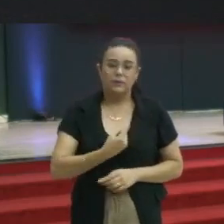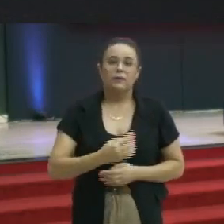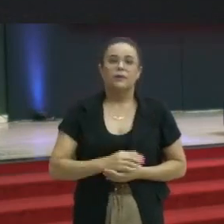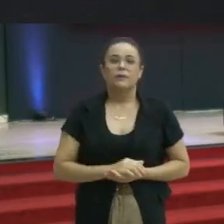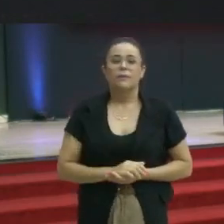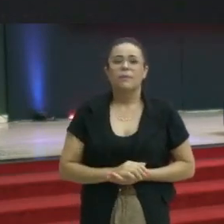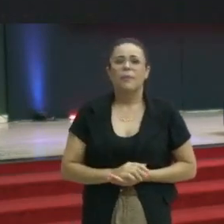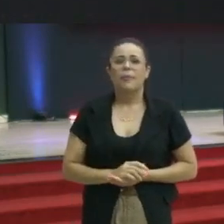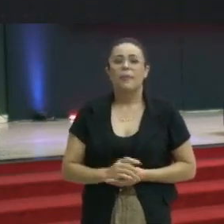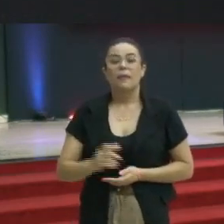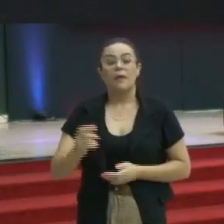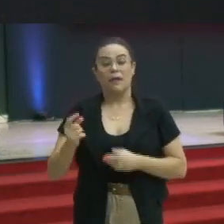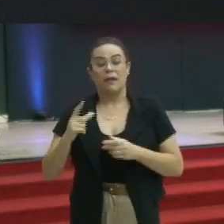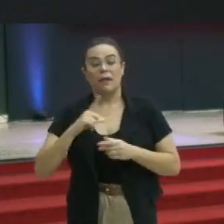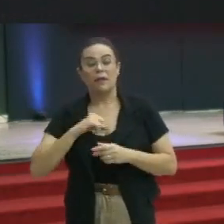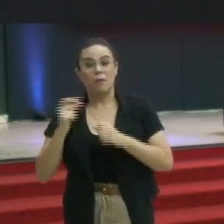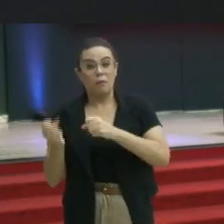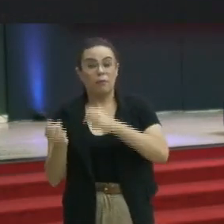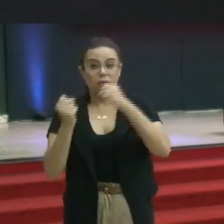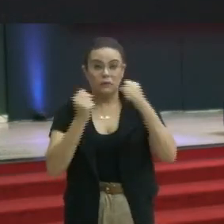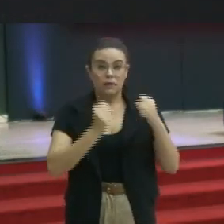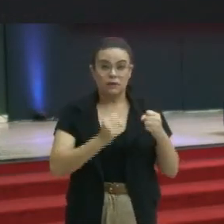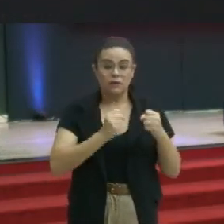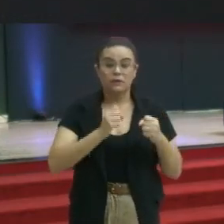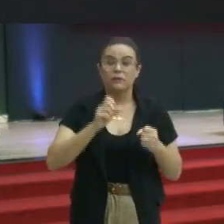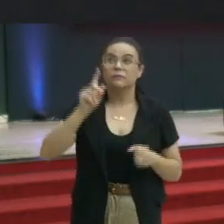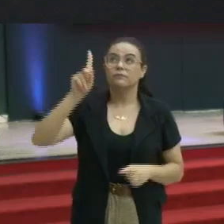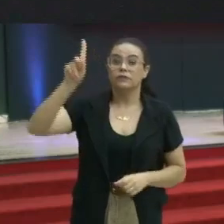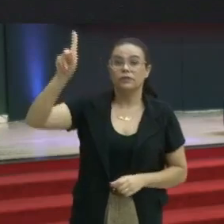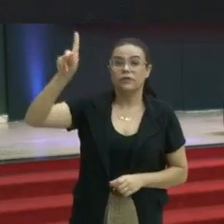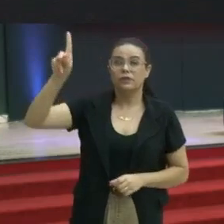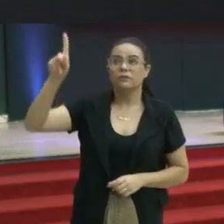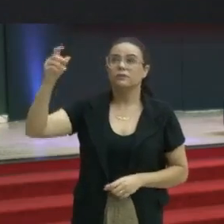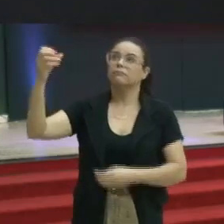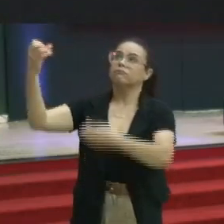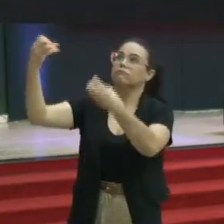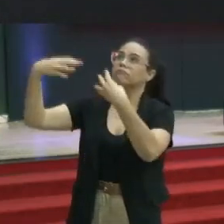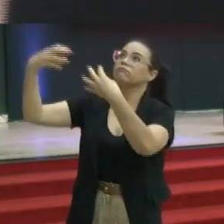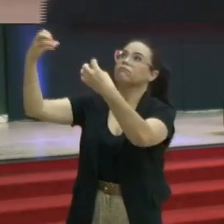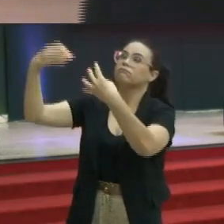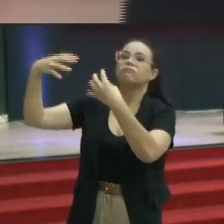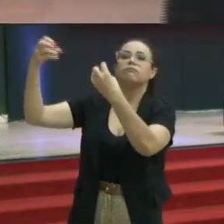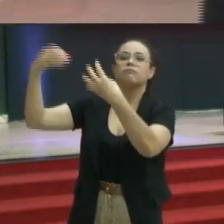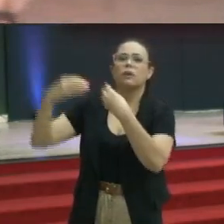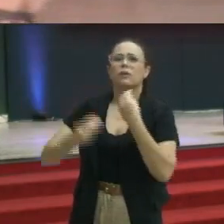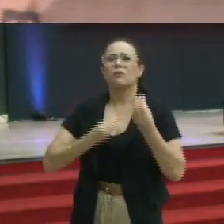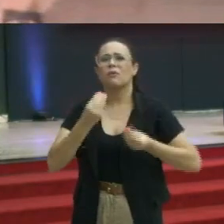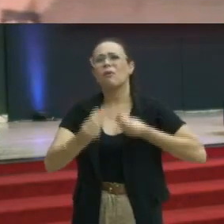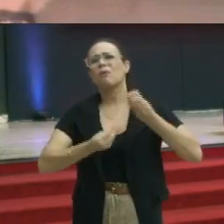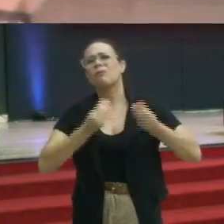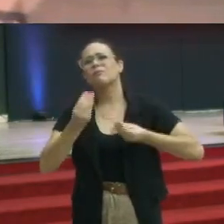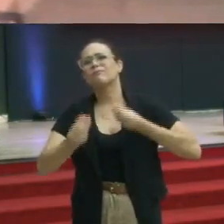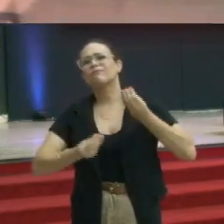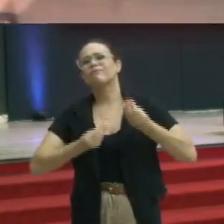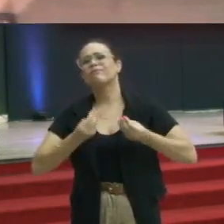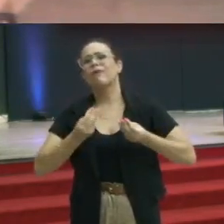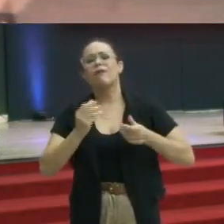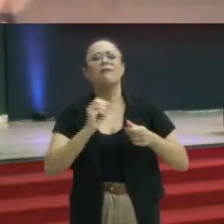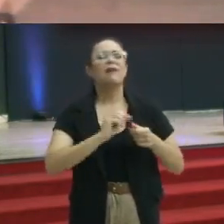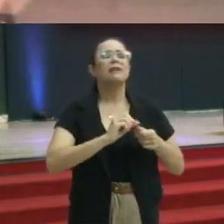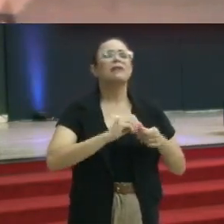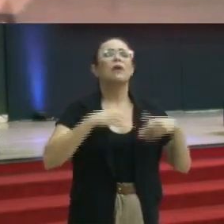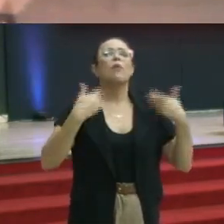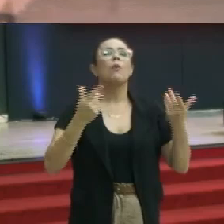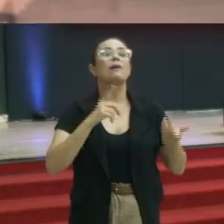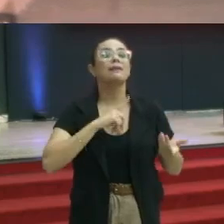O poder de Deus nos ensina a lidar com os problemas da vida.